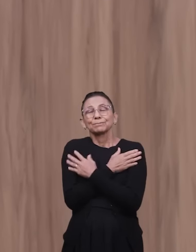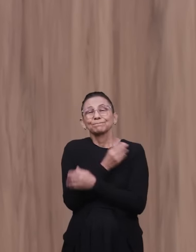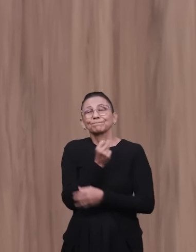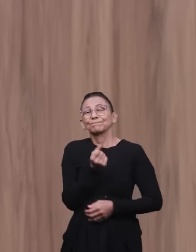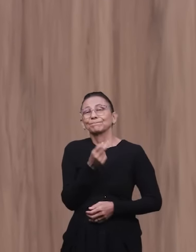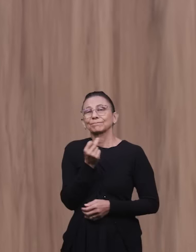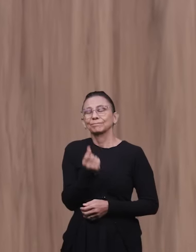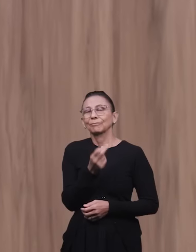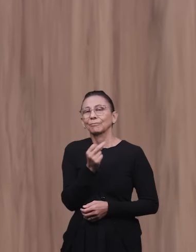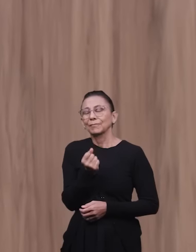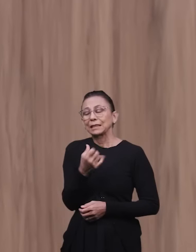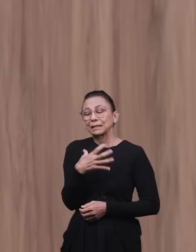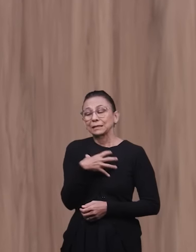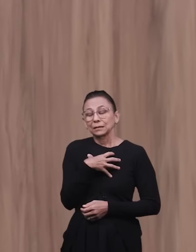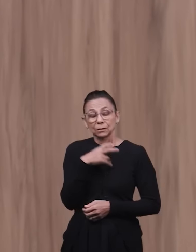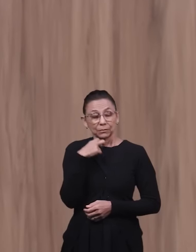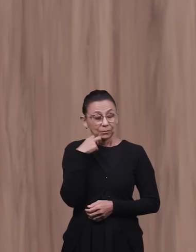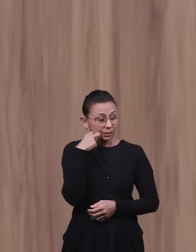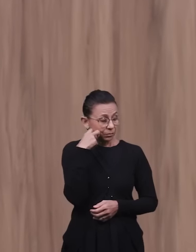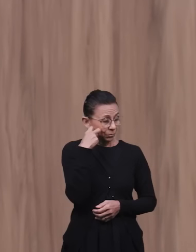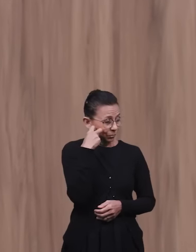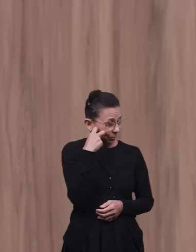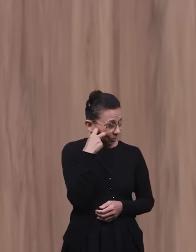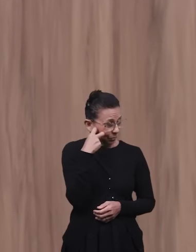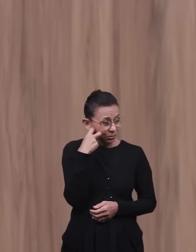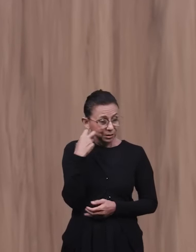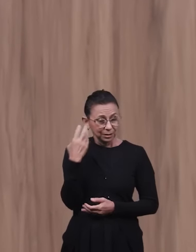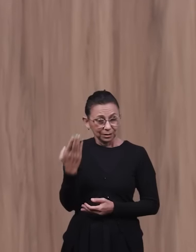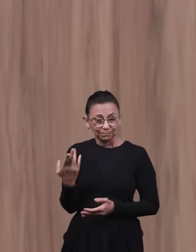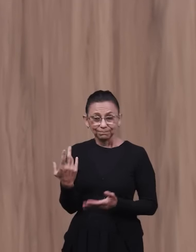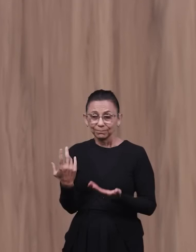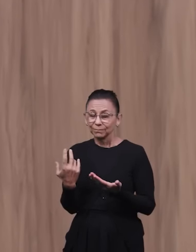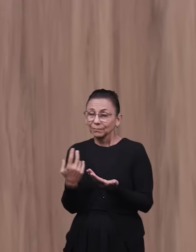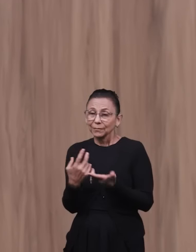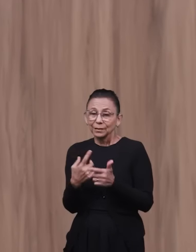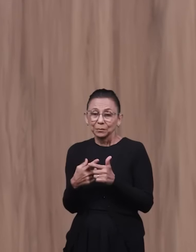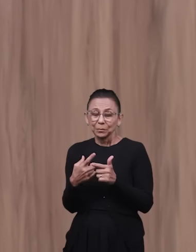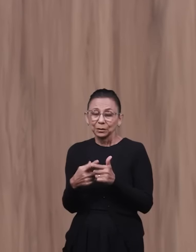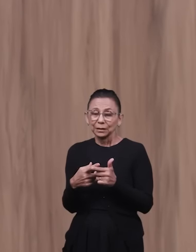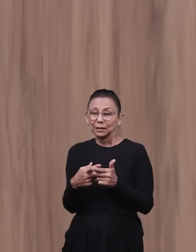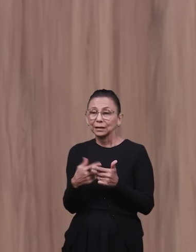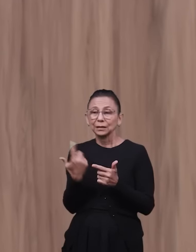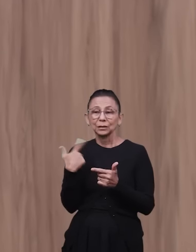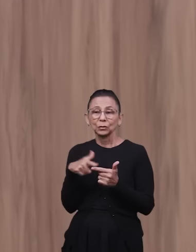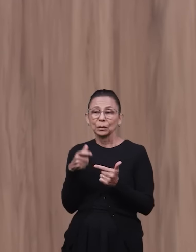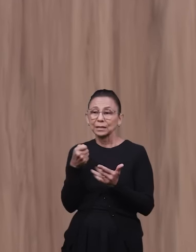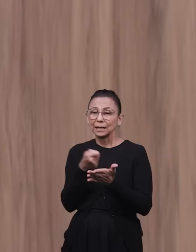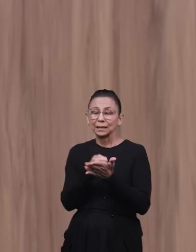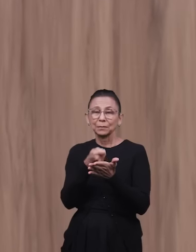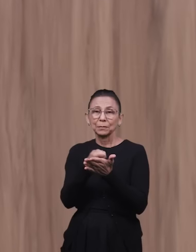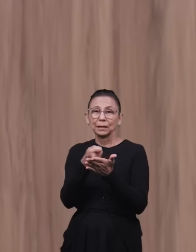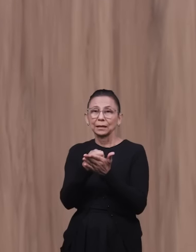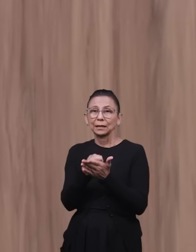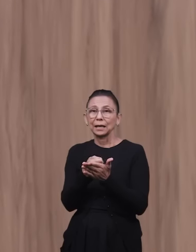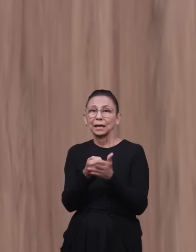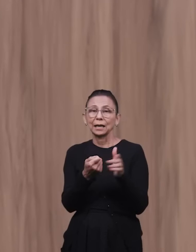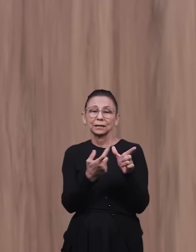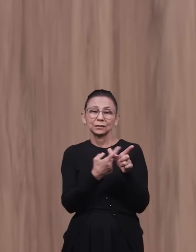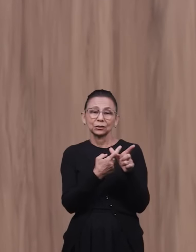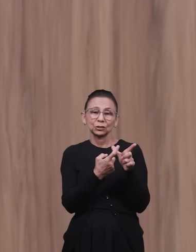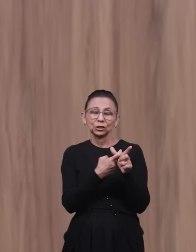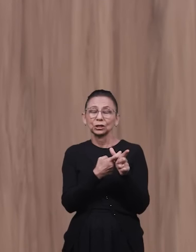E ele está se sentindo envergonhado diante da sua família pois não consegue quitar as suas